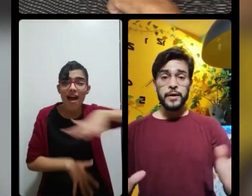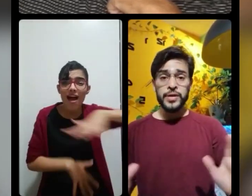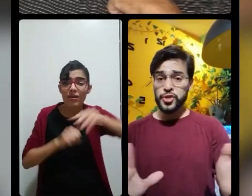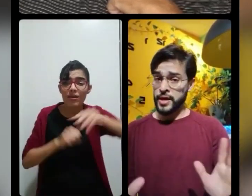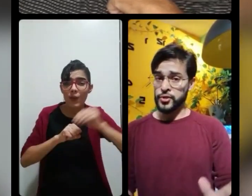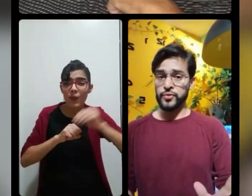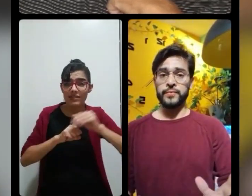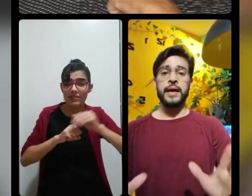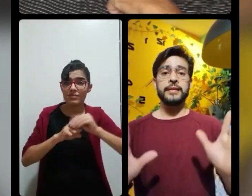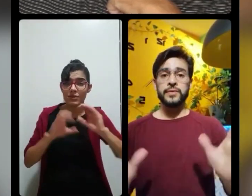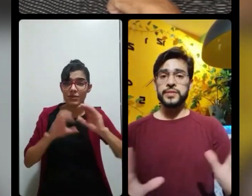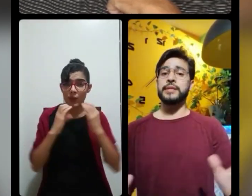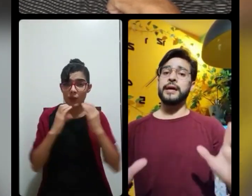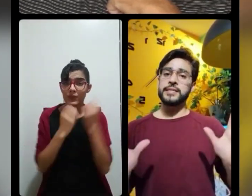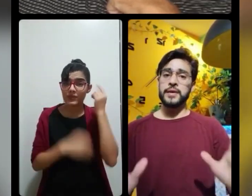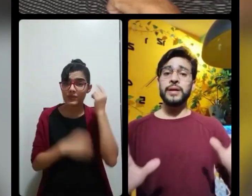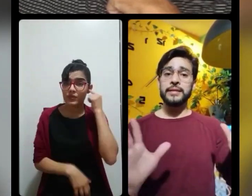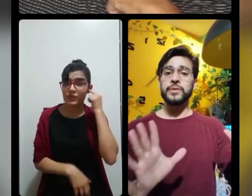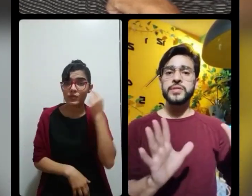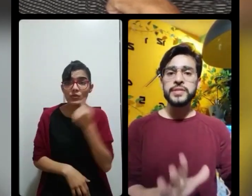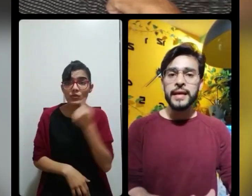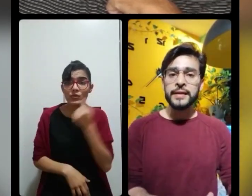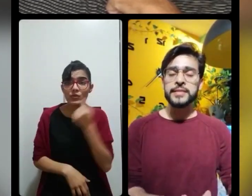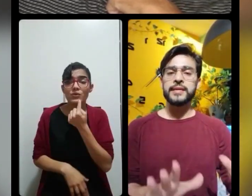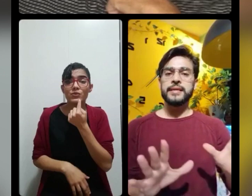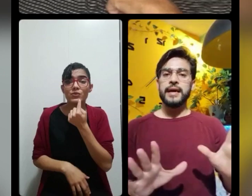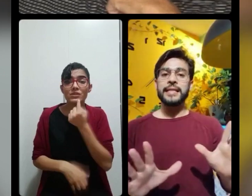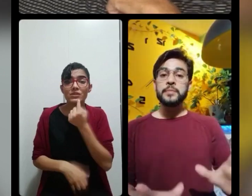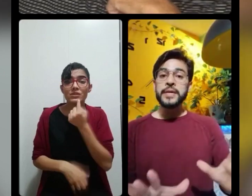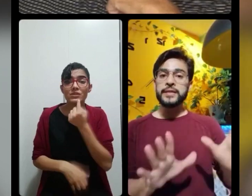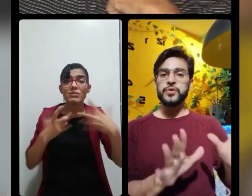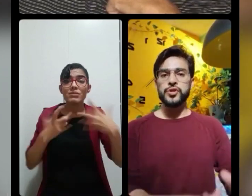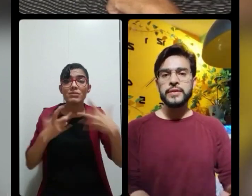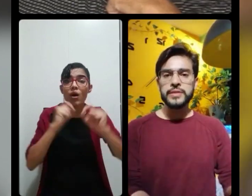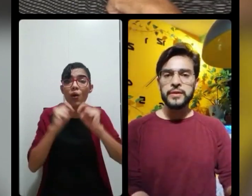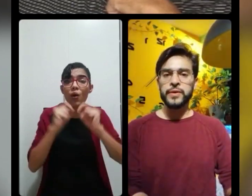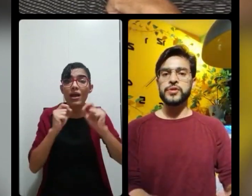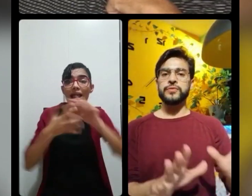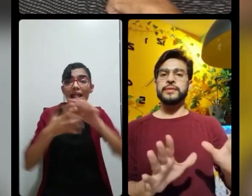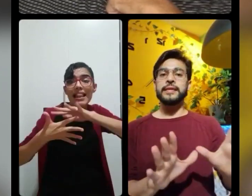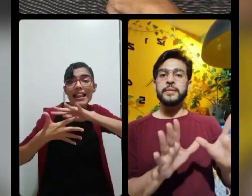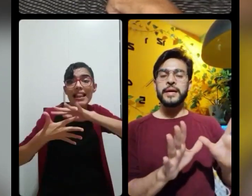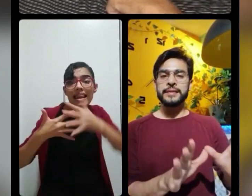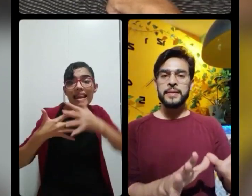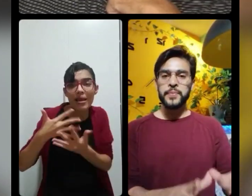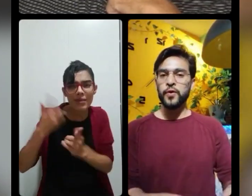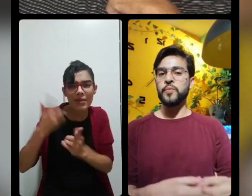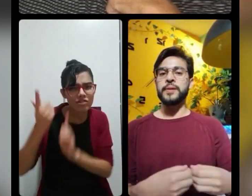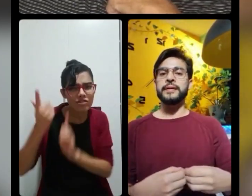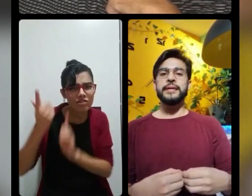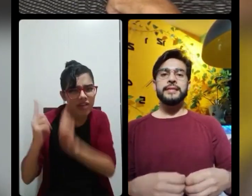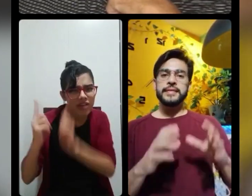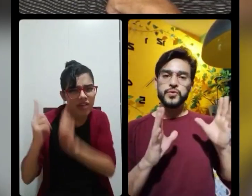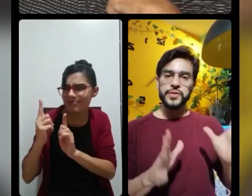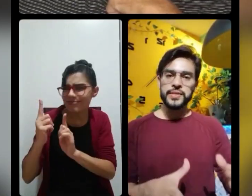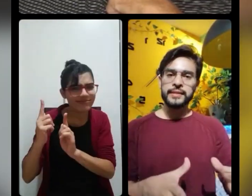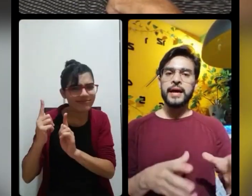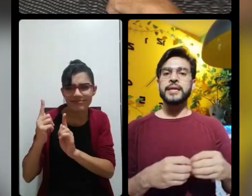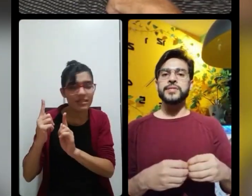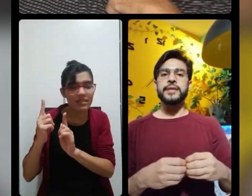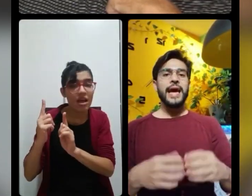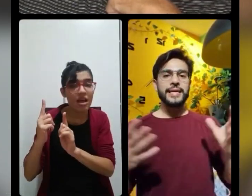sinais não é gesto. A língua de sinais é uma língua de sinais. Admite um status linguístico, tem gramática própria, tem